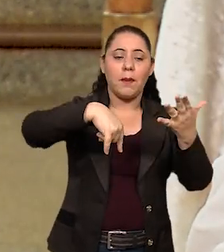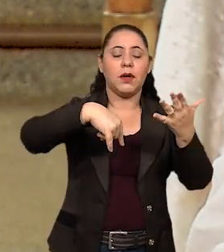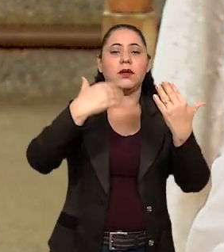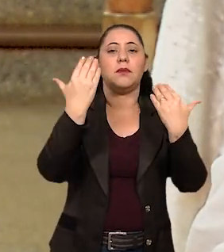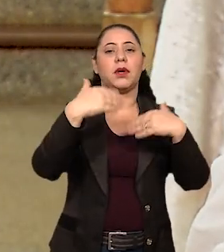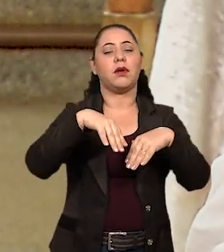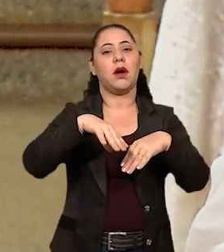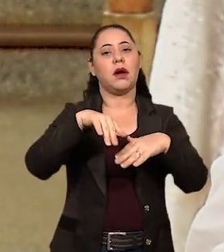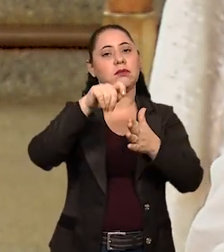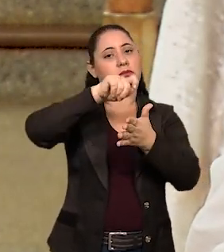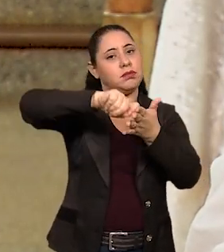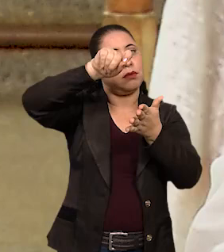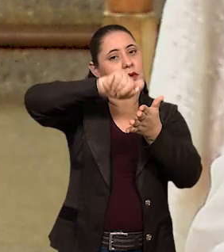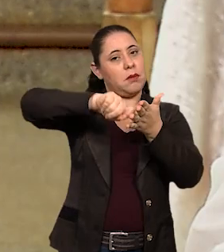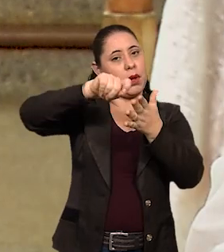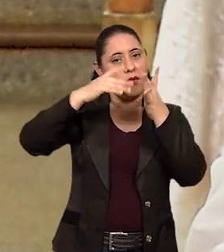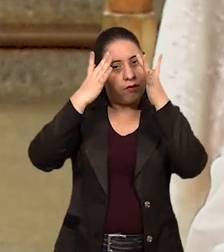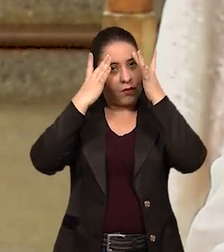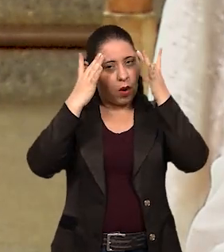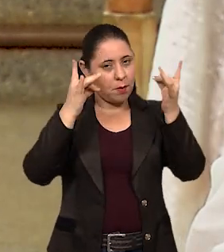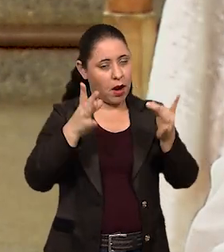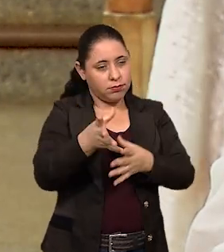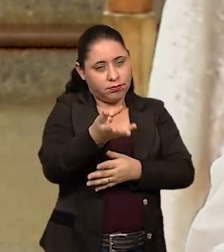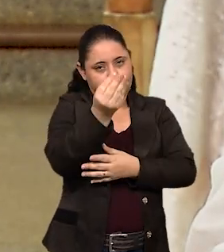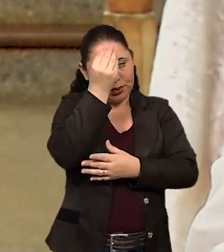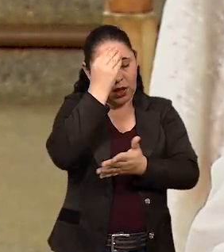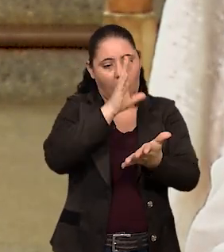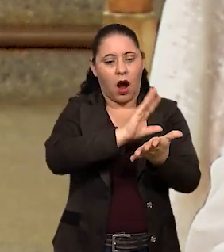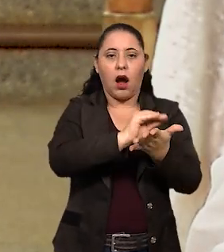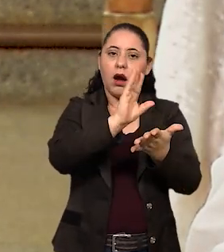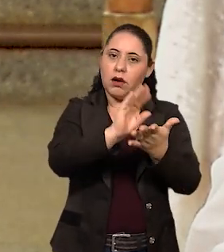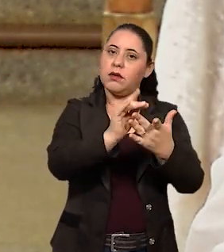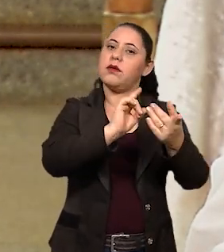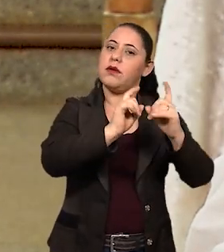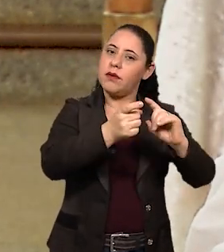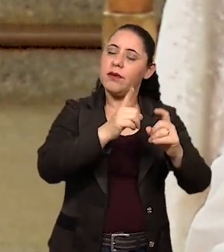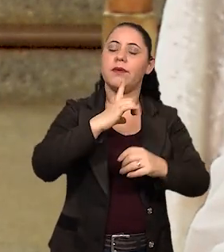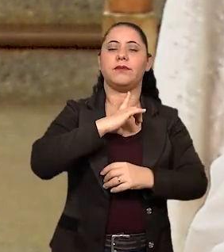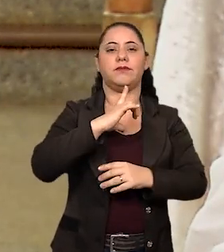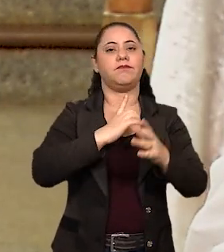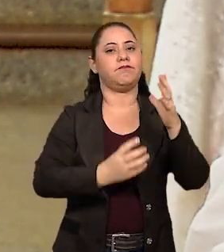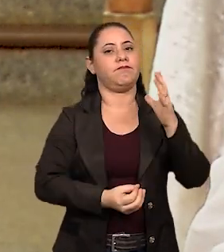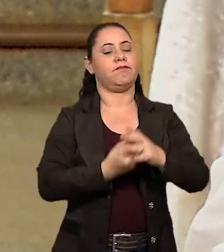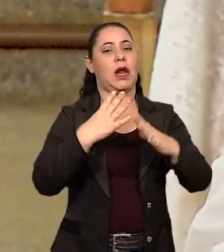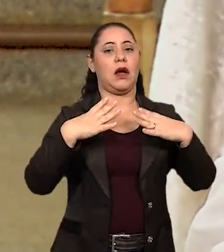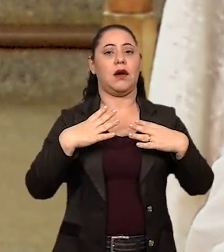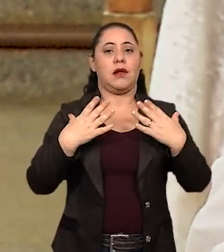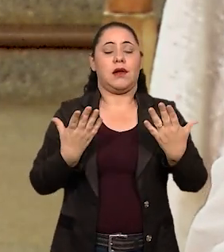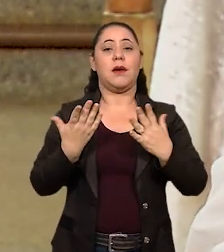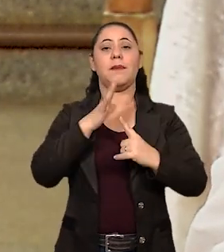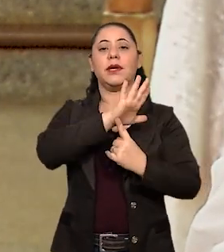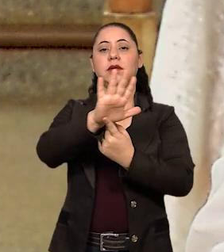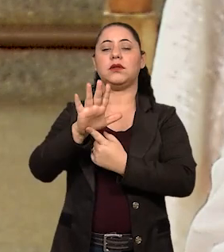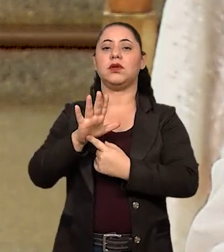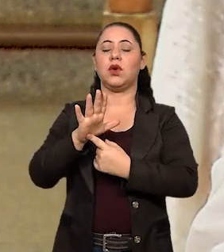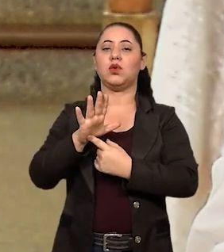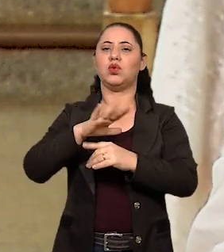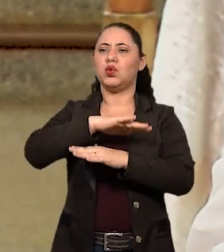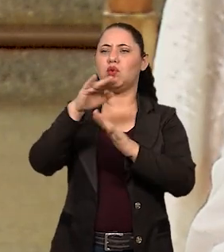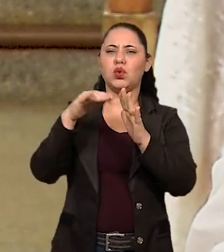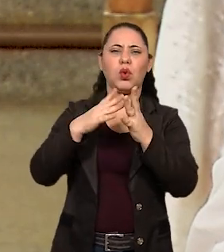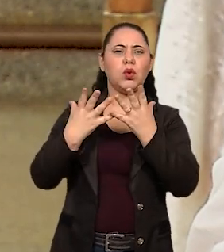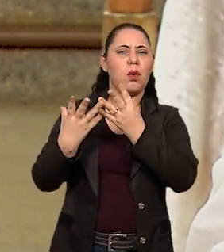ter uma escrita um pouco mais formal, a gente faz atas das nossas reuniões, das cerimônias que a gente apresenta, é tudo